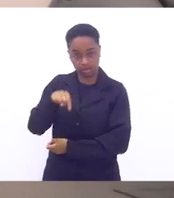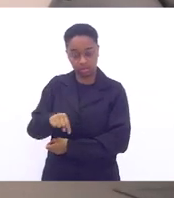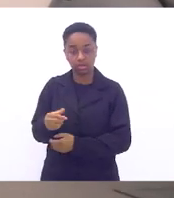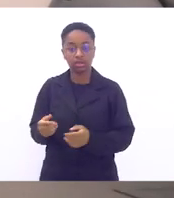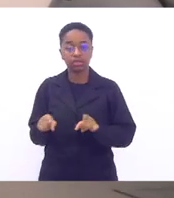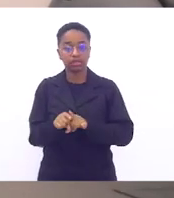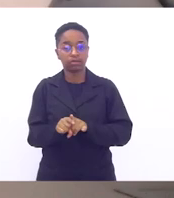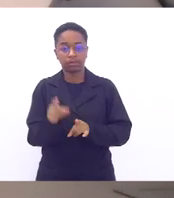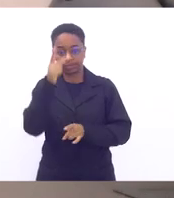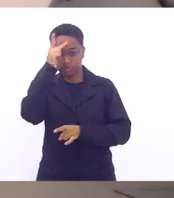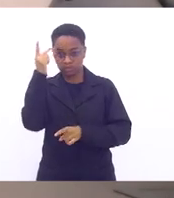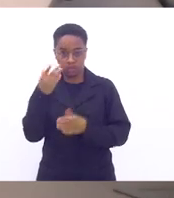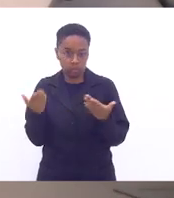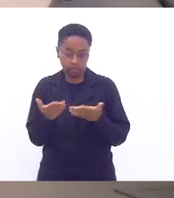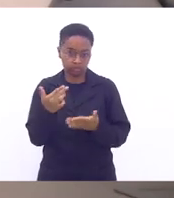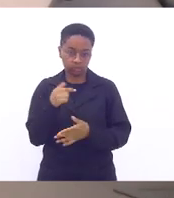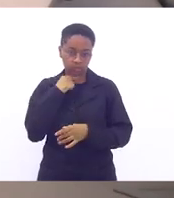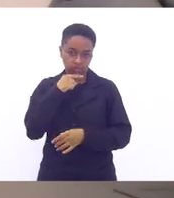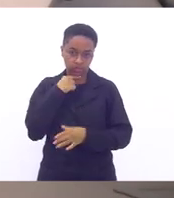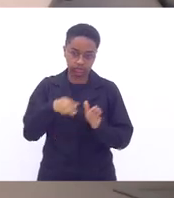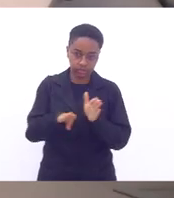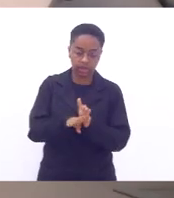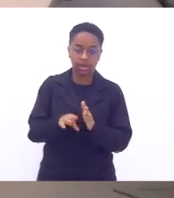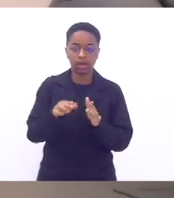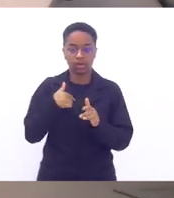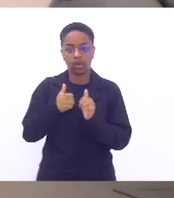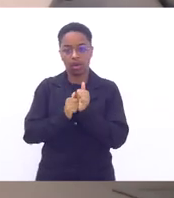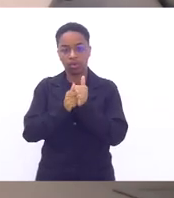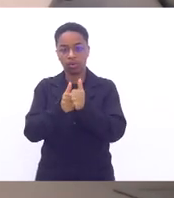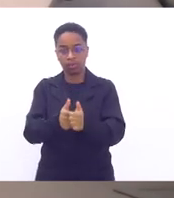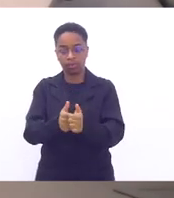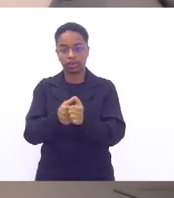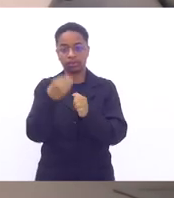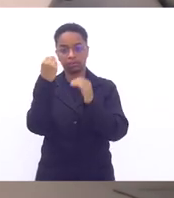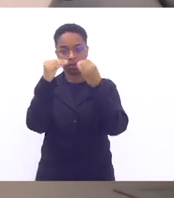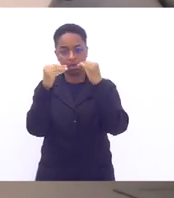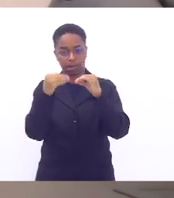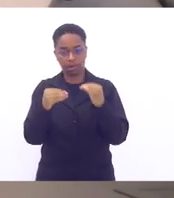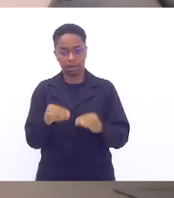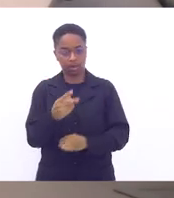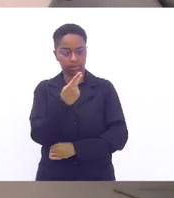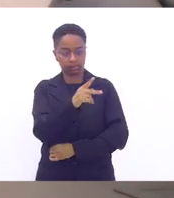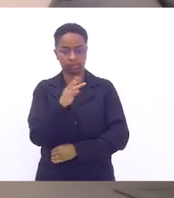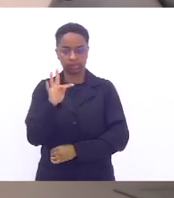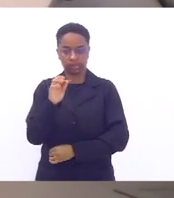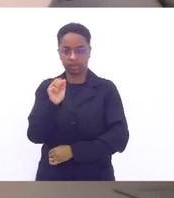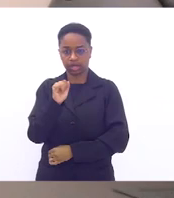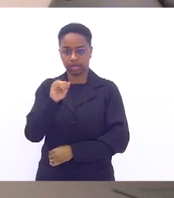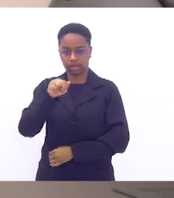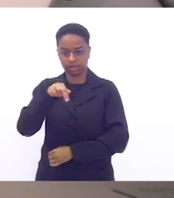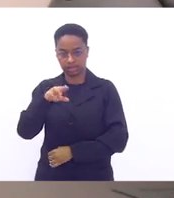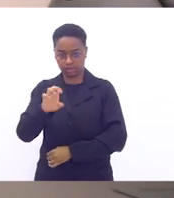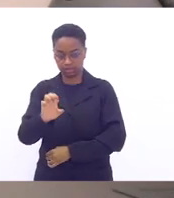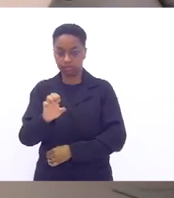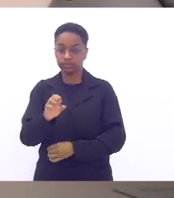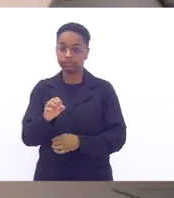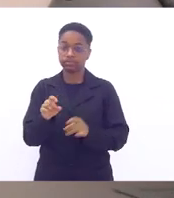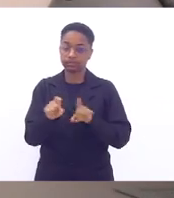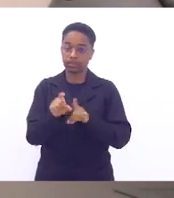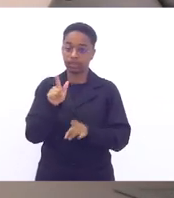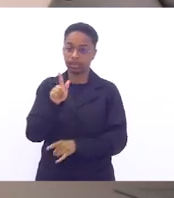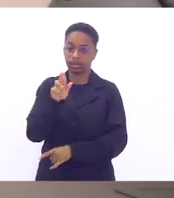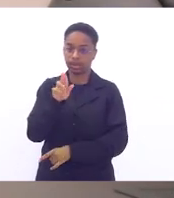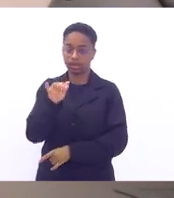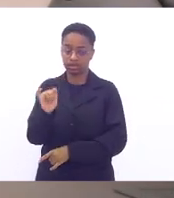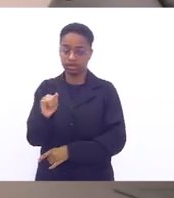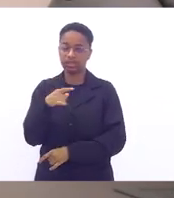aqueles que não puderam estar eu tenho acompanhado as postagens lá da Taiane do Gui né quer dizer milhares